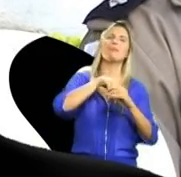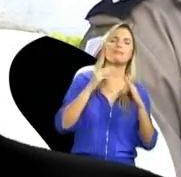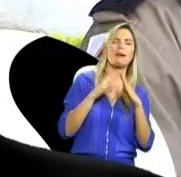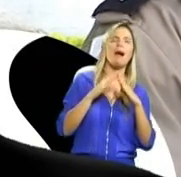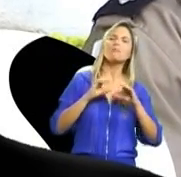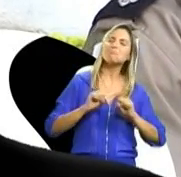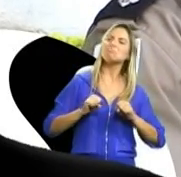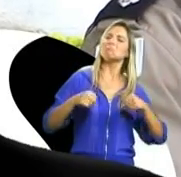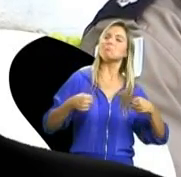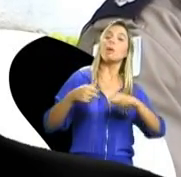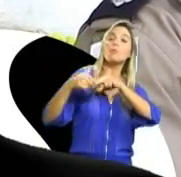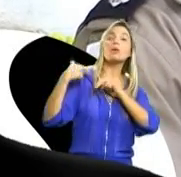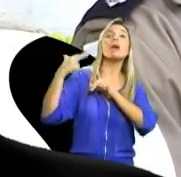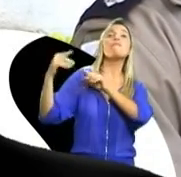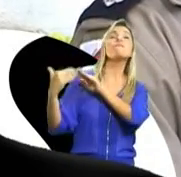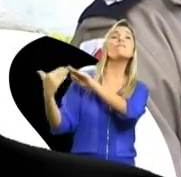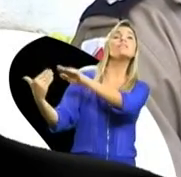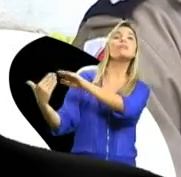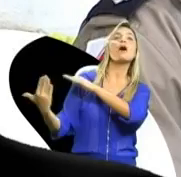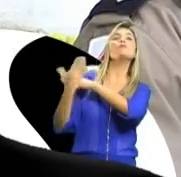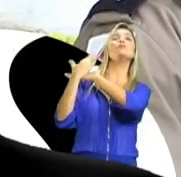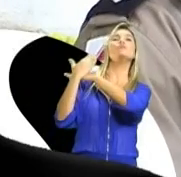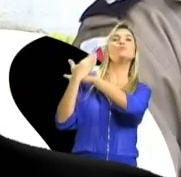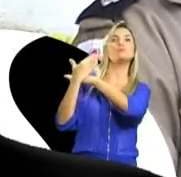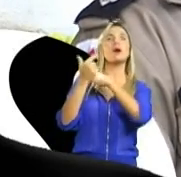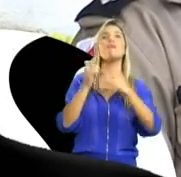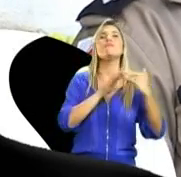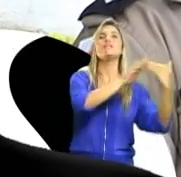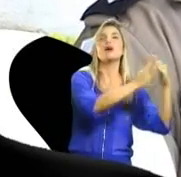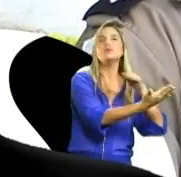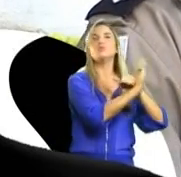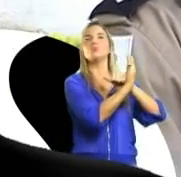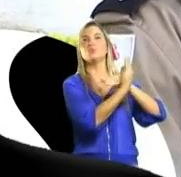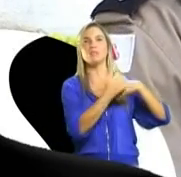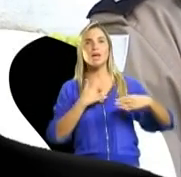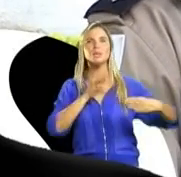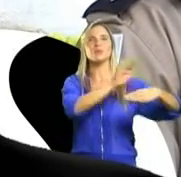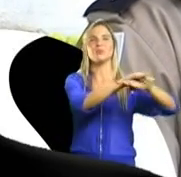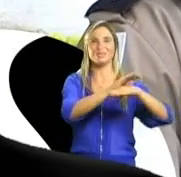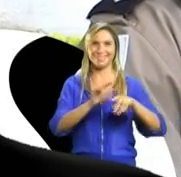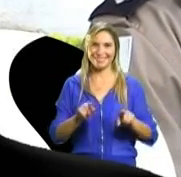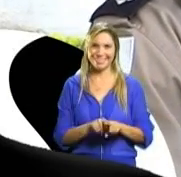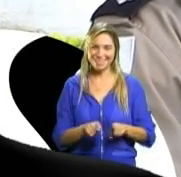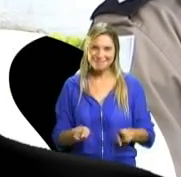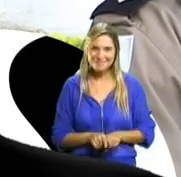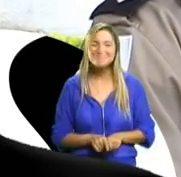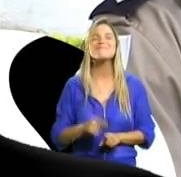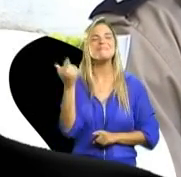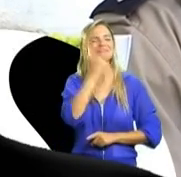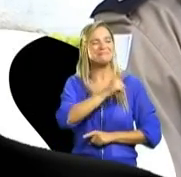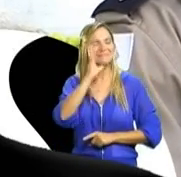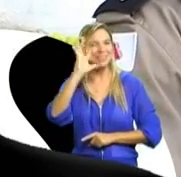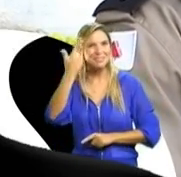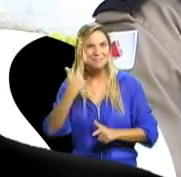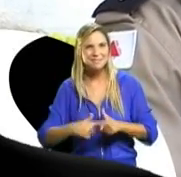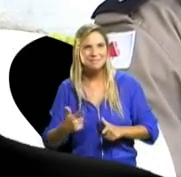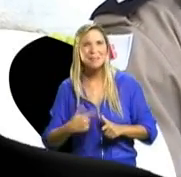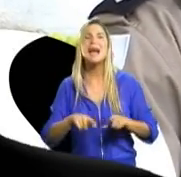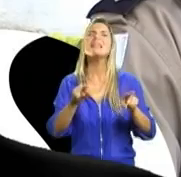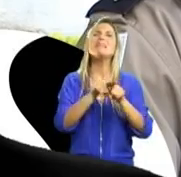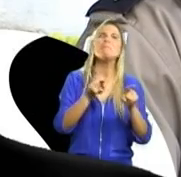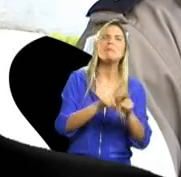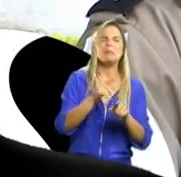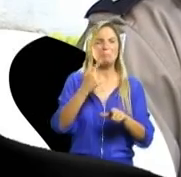moram. Outros problemas não ligados à segurança pública também têm sido resolvidos, né? Problemas de